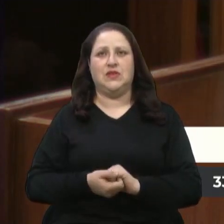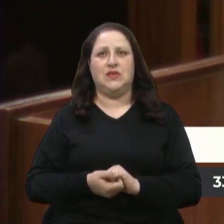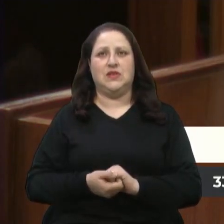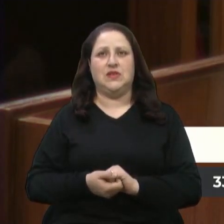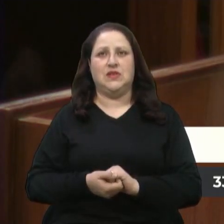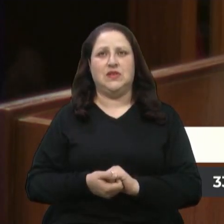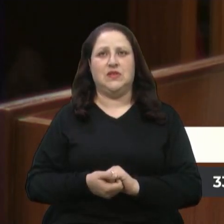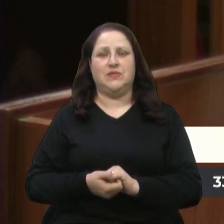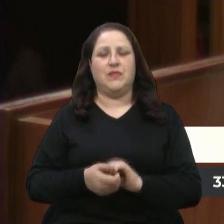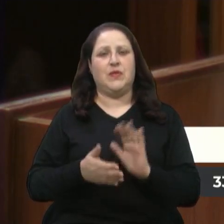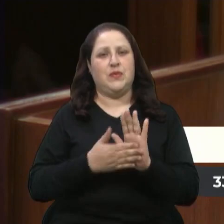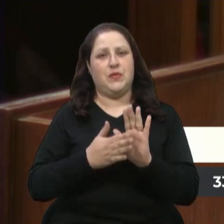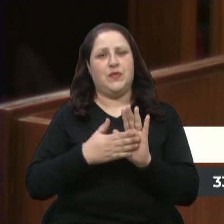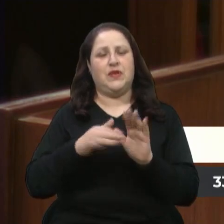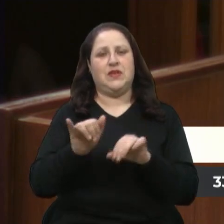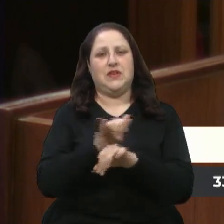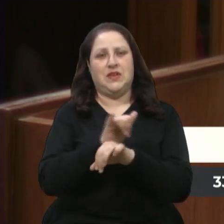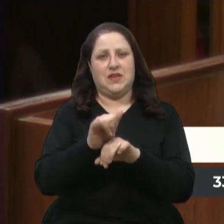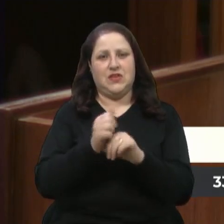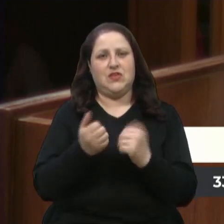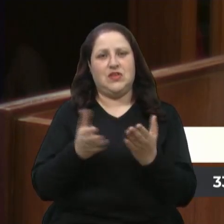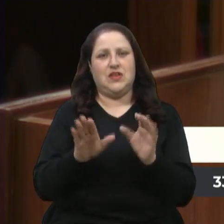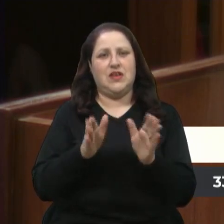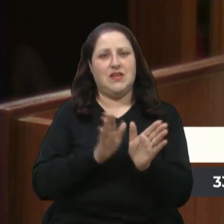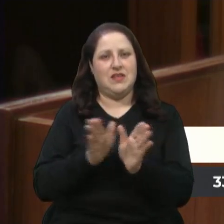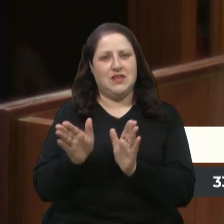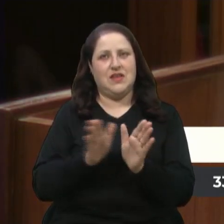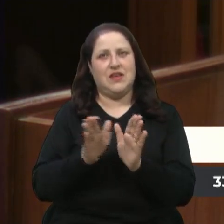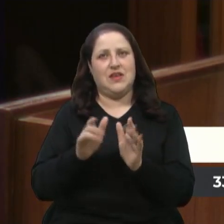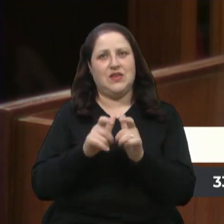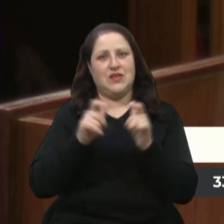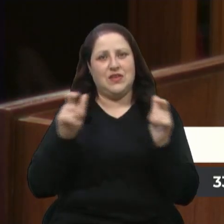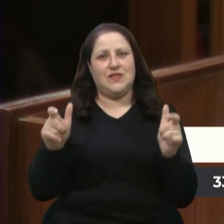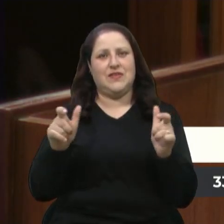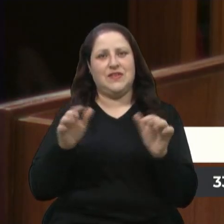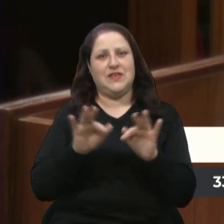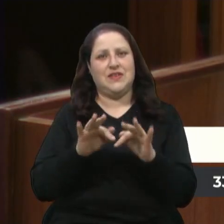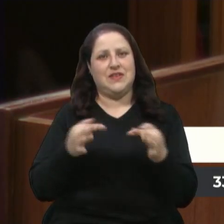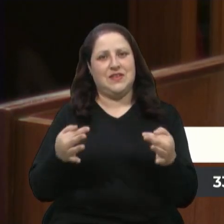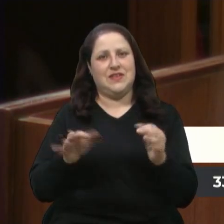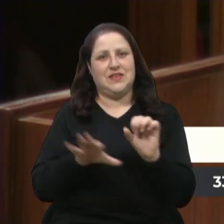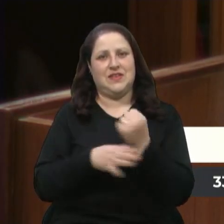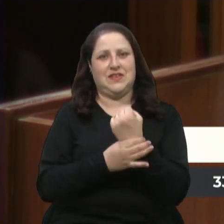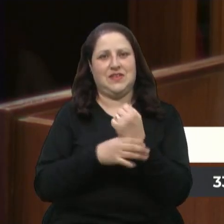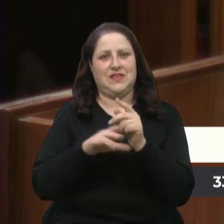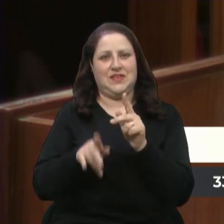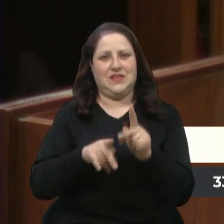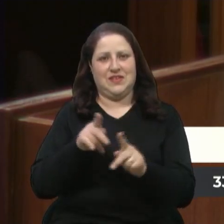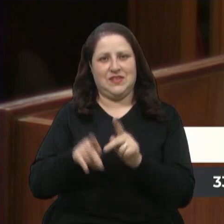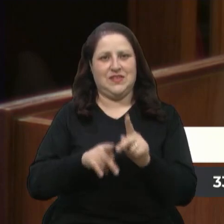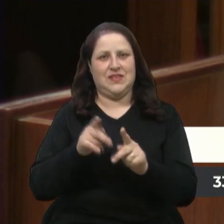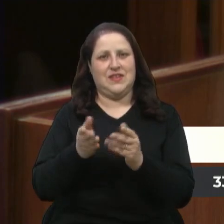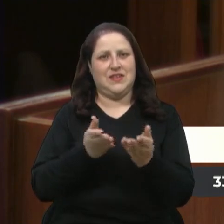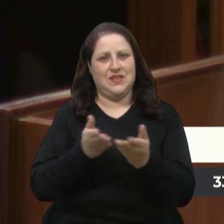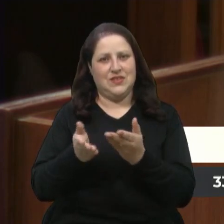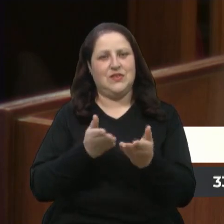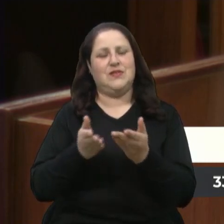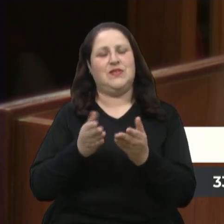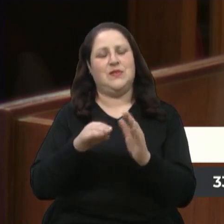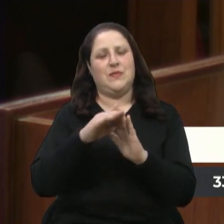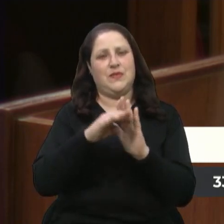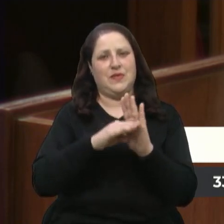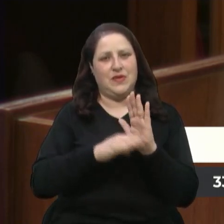Propor estratégias que asseguram acesso amplo, simplificado e seguro dessa população aos serviços e programas que